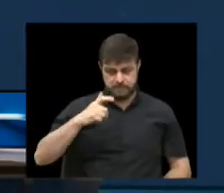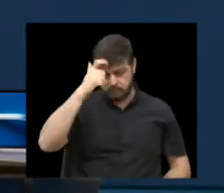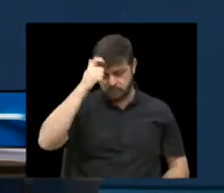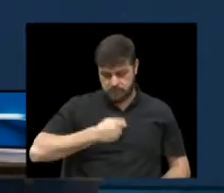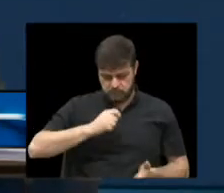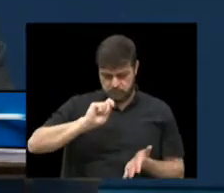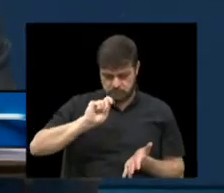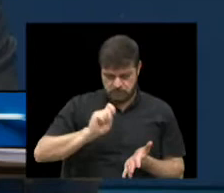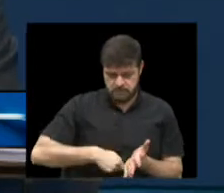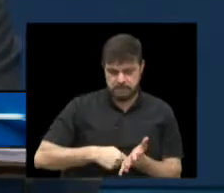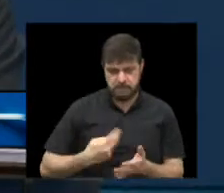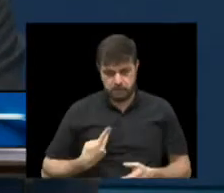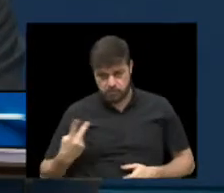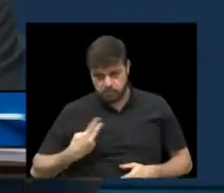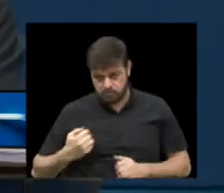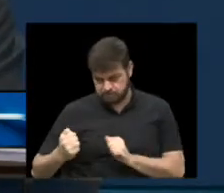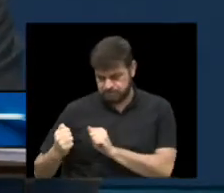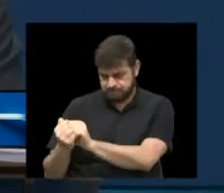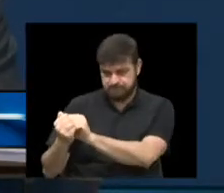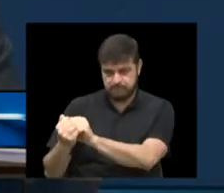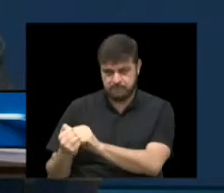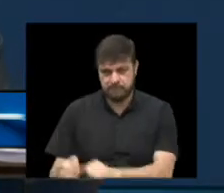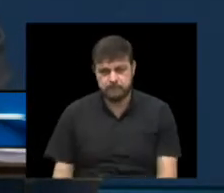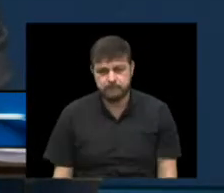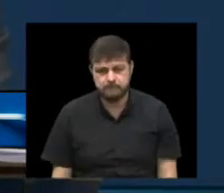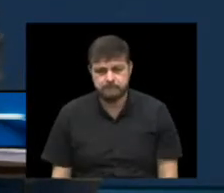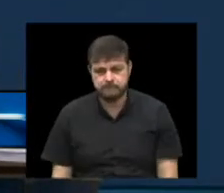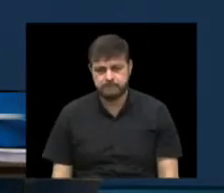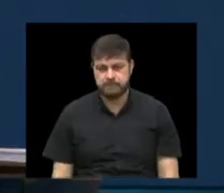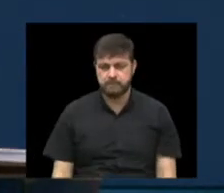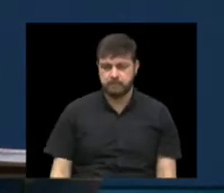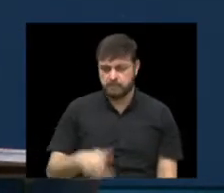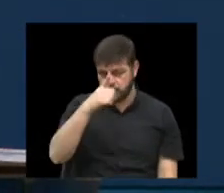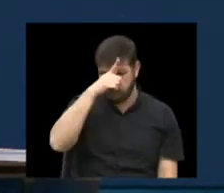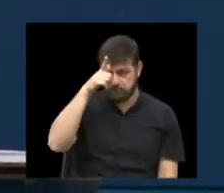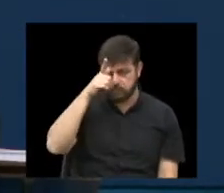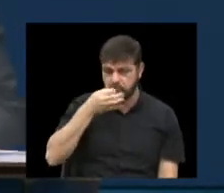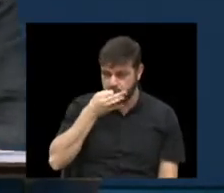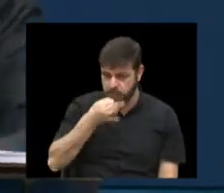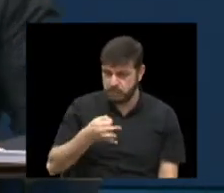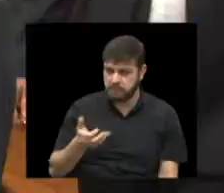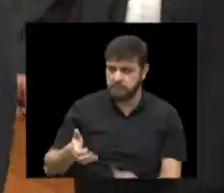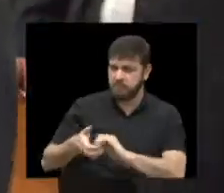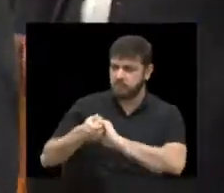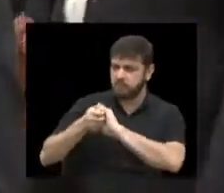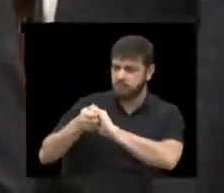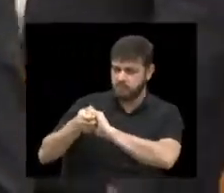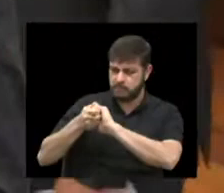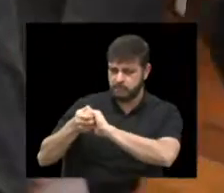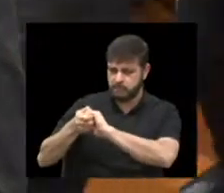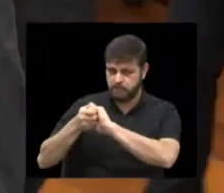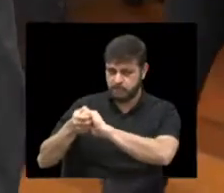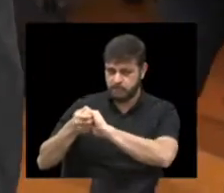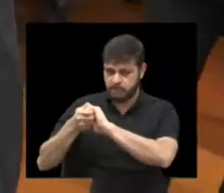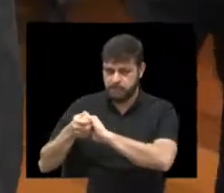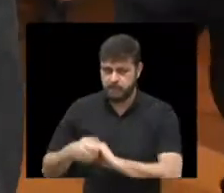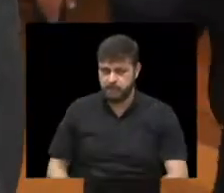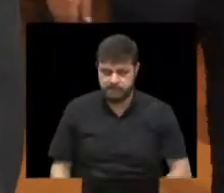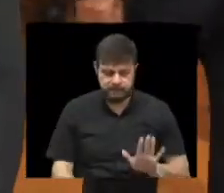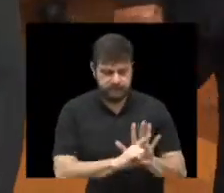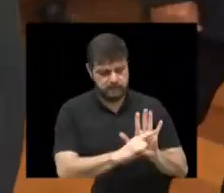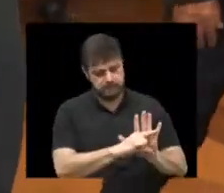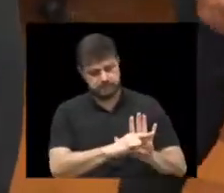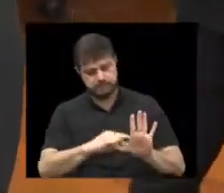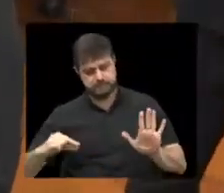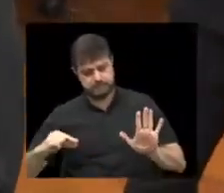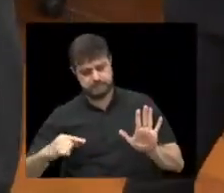2 emendas juntos. Pois não, vereador Gustavo. Vereador Marcelo Silva, eu queria cumprimentá-lo pelas emendas